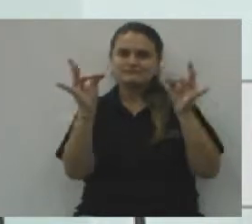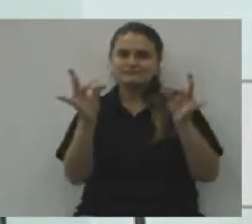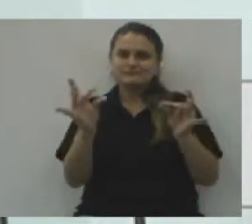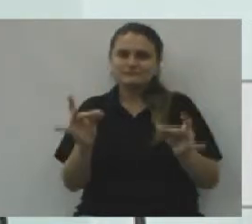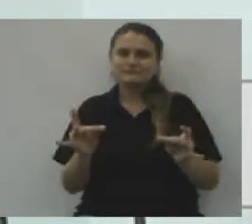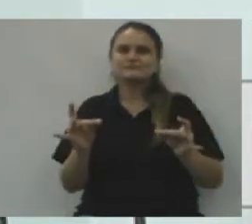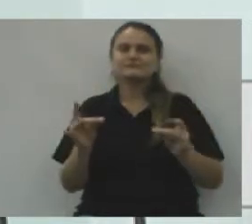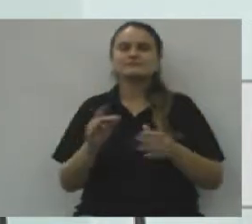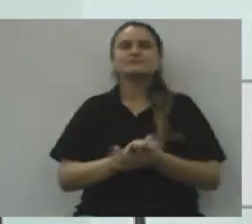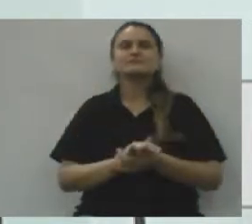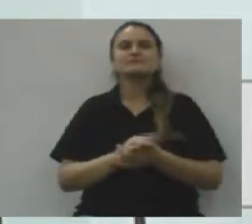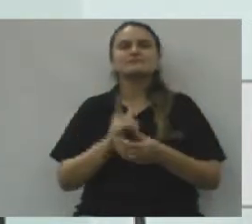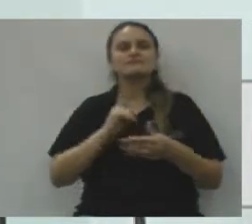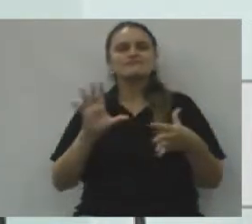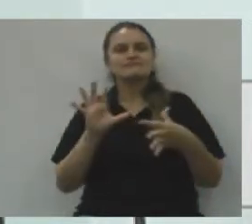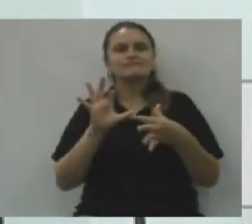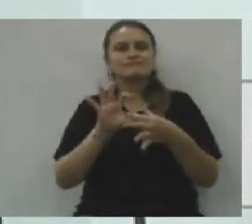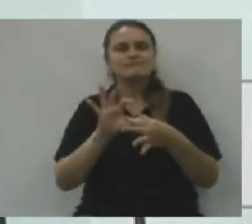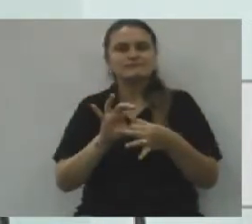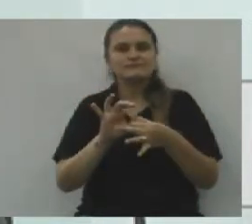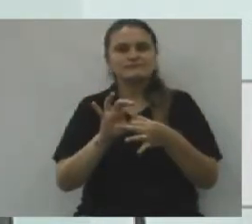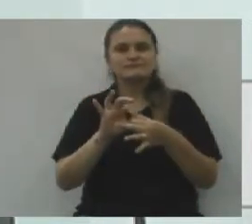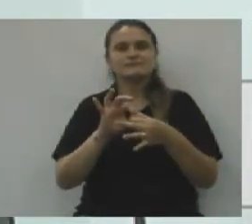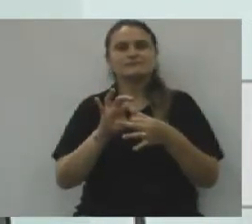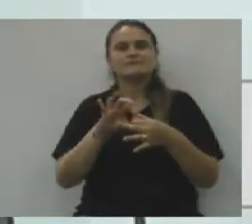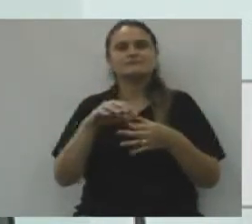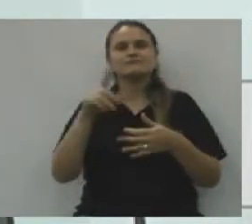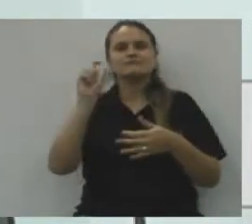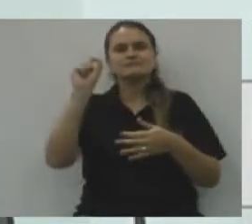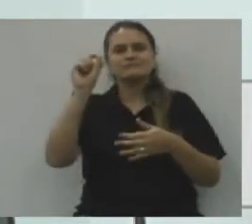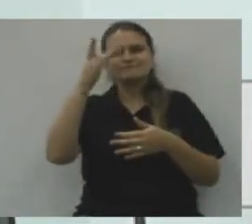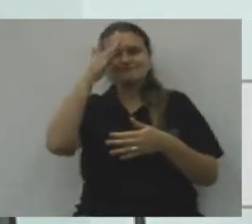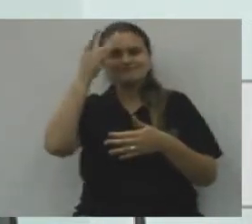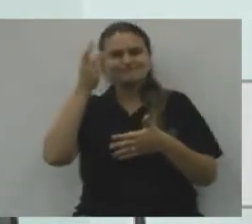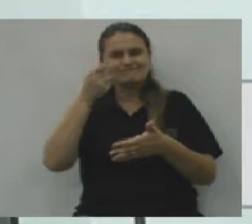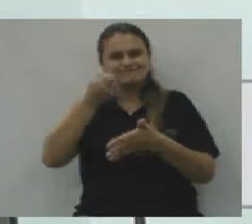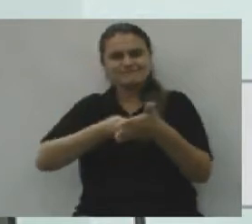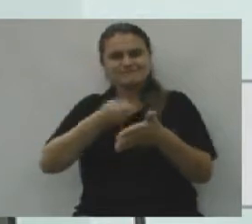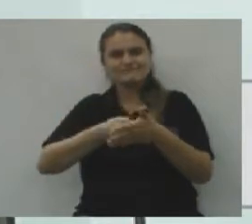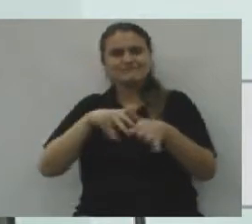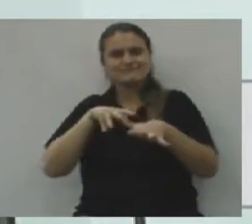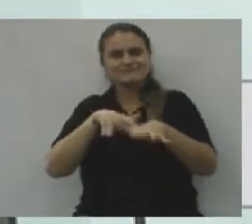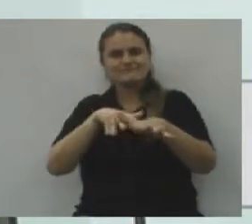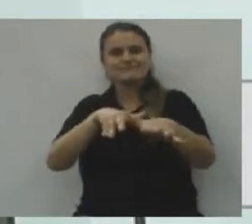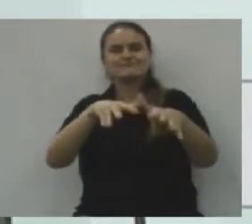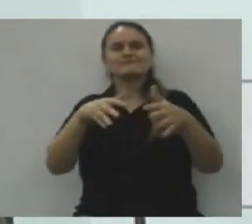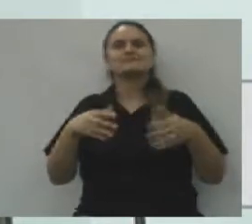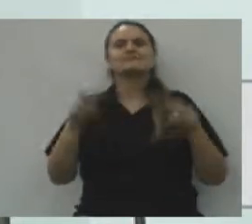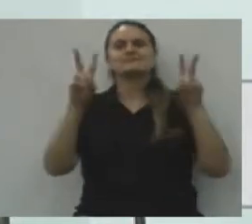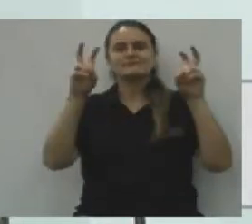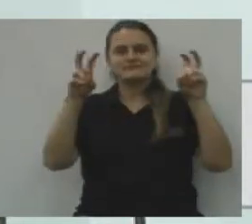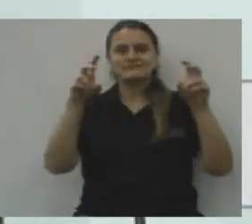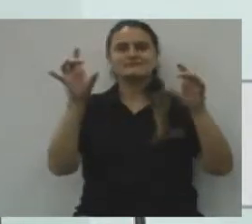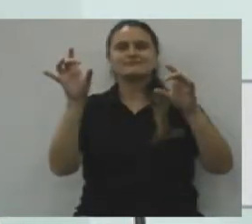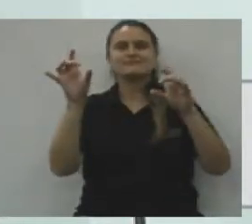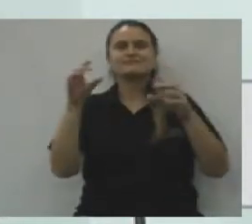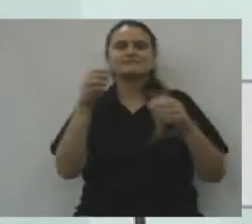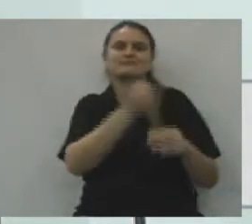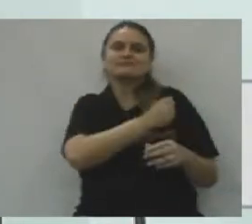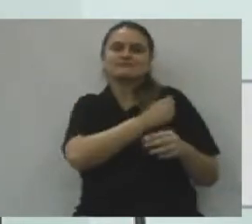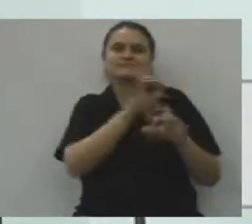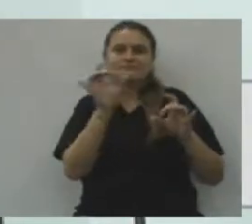minuciosa, vinculando todos aqueles que militam e que têm alguma relação com essa situação no seu exercício